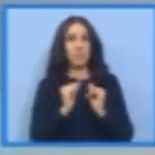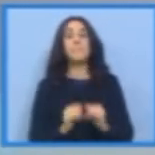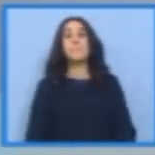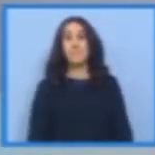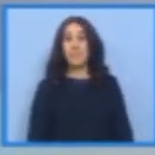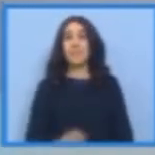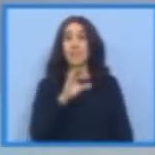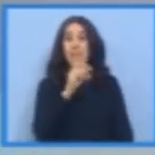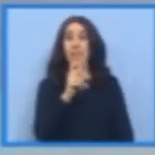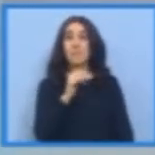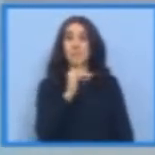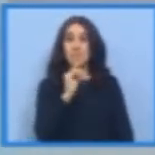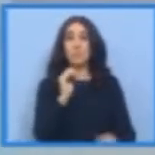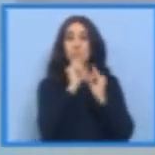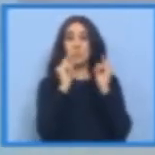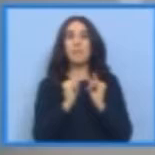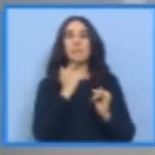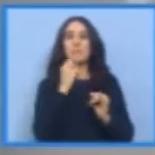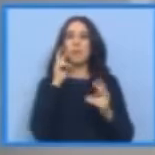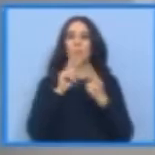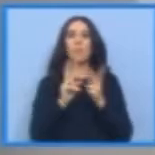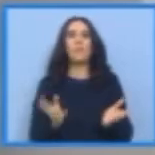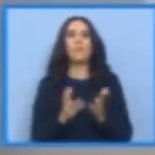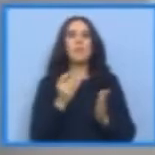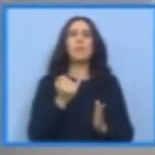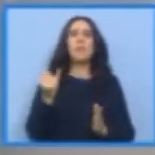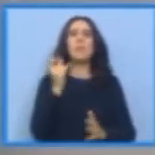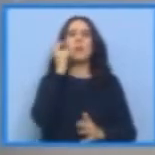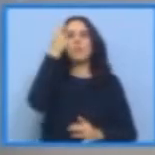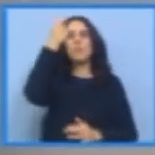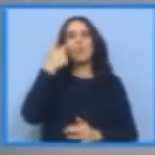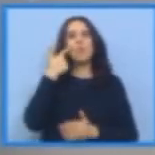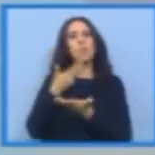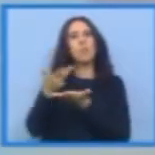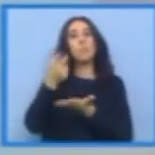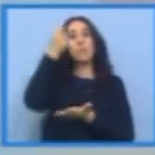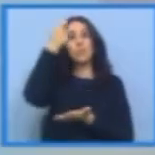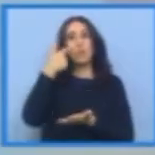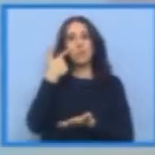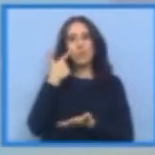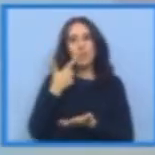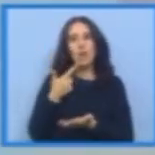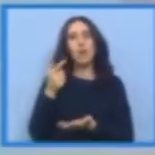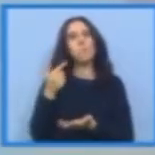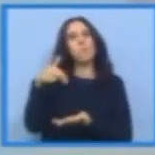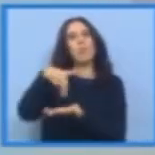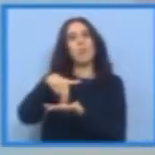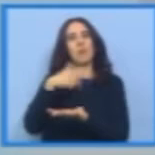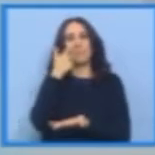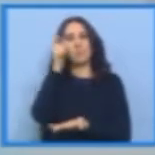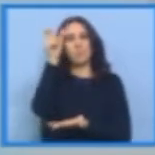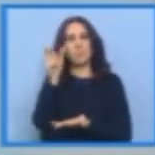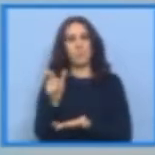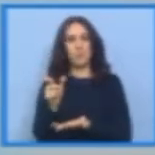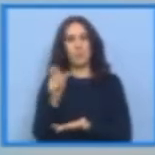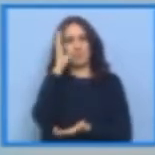o encontro, temos que conhecer quem está ao nosso lado, a conhecer a sua história, porque a partir do momento em que conhecemos a história, sabemos que está ali uma pessoa,